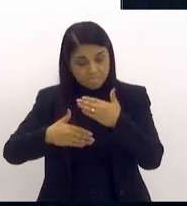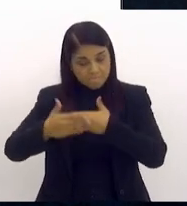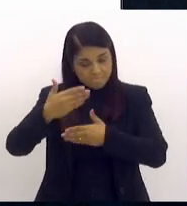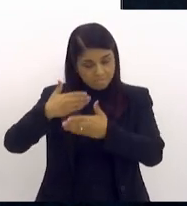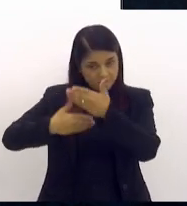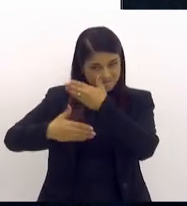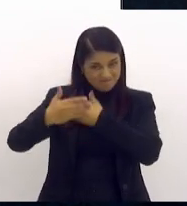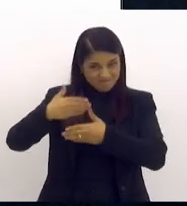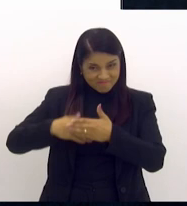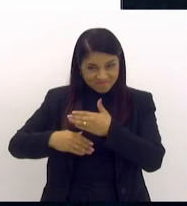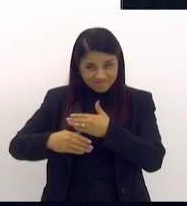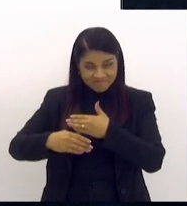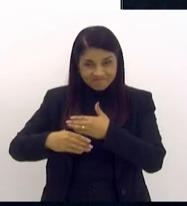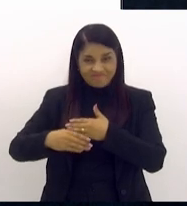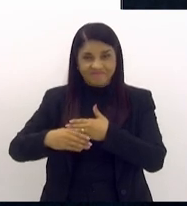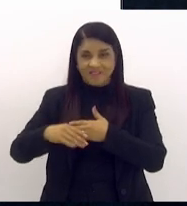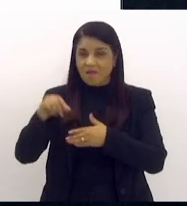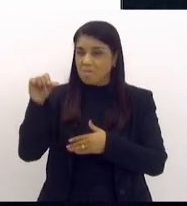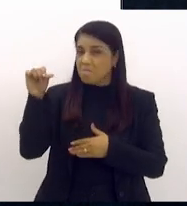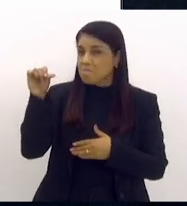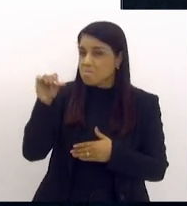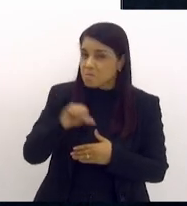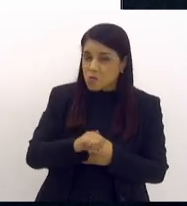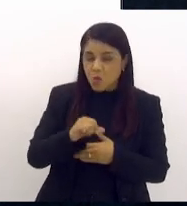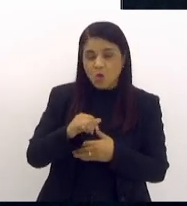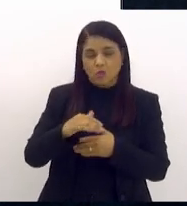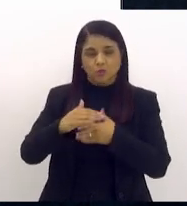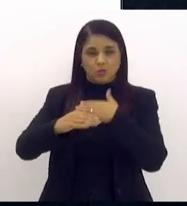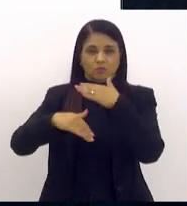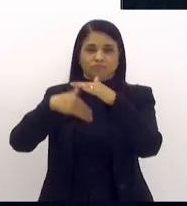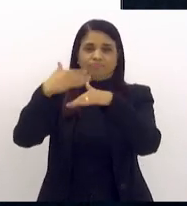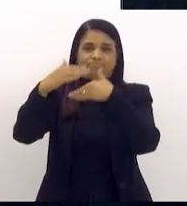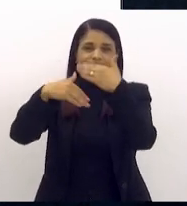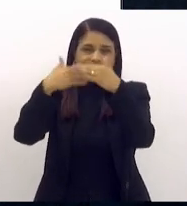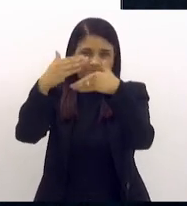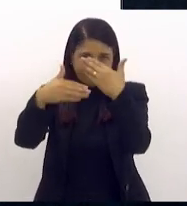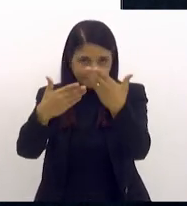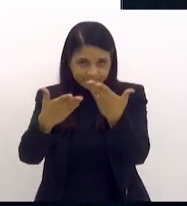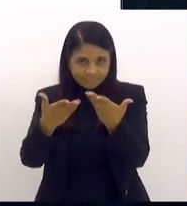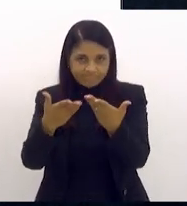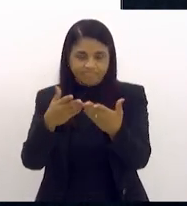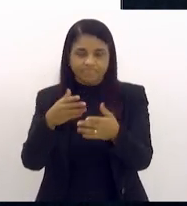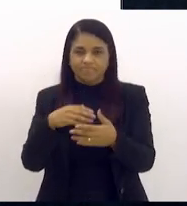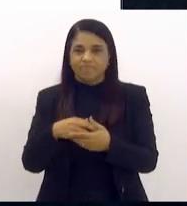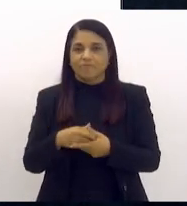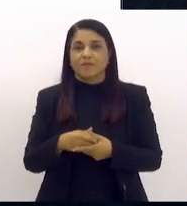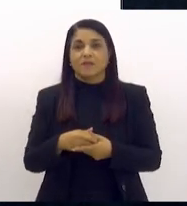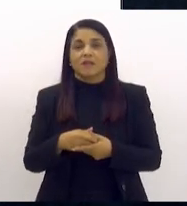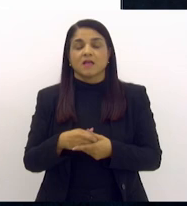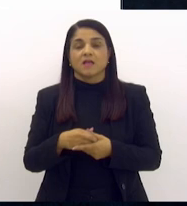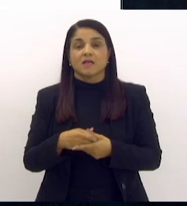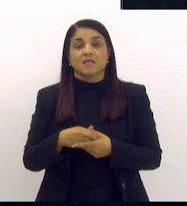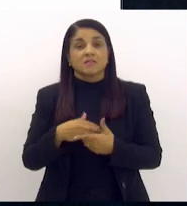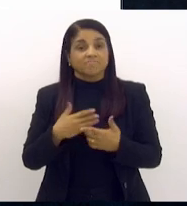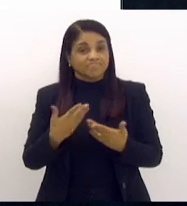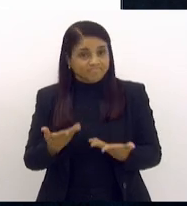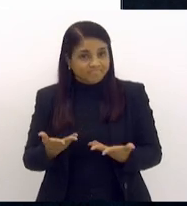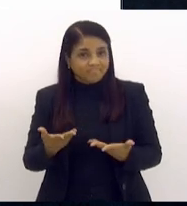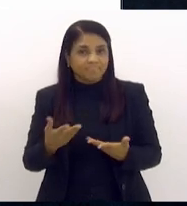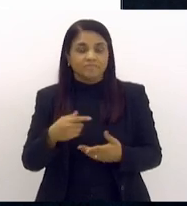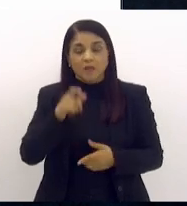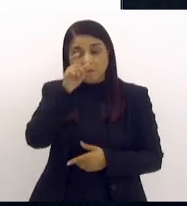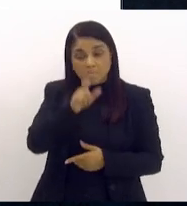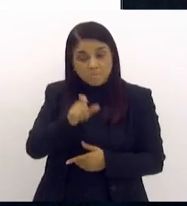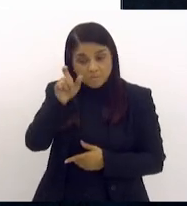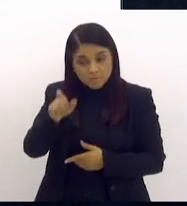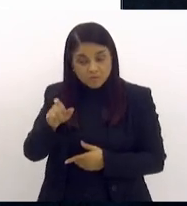muito pior do que o avanço que a gente tem com dois passos paraa frente nesse caso porque enfim as pessoas principalmente na